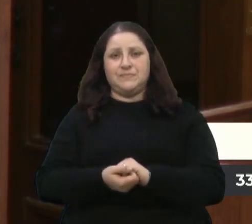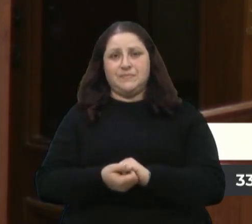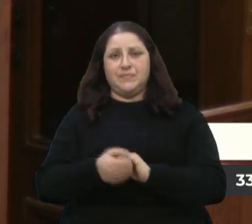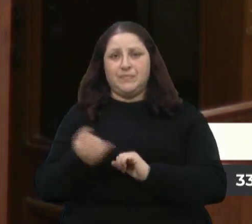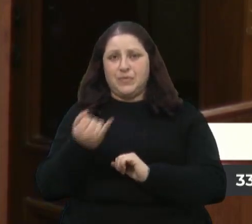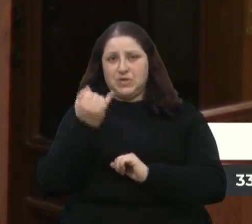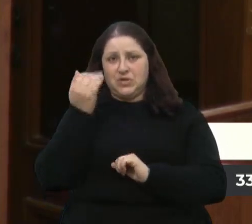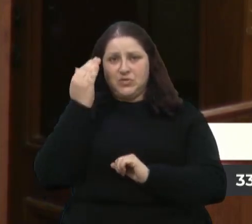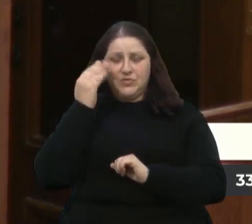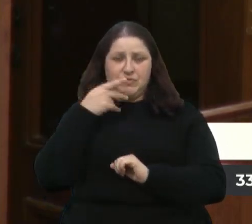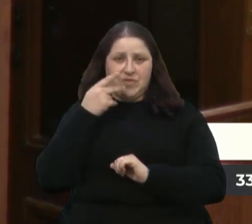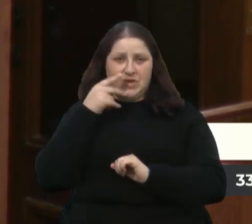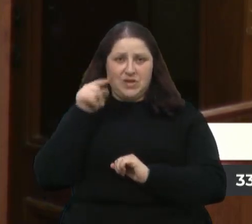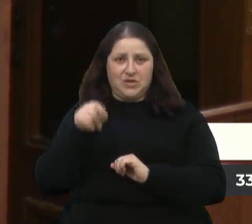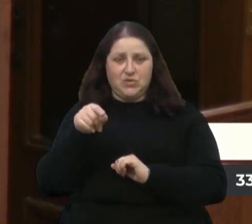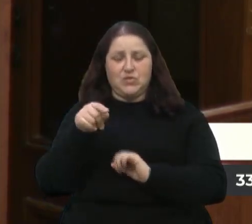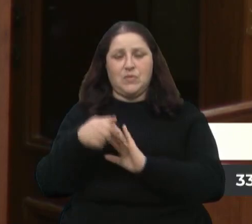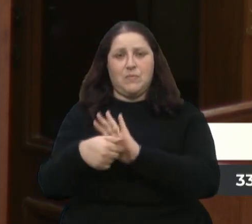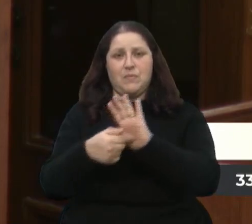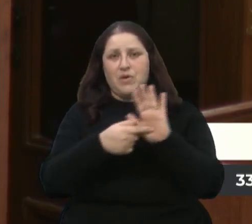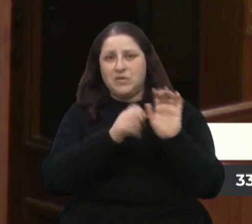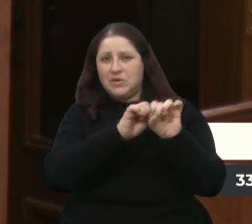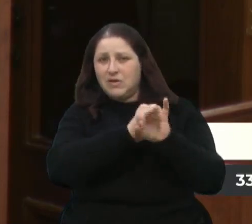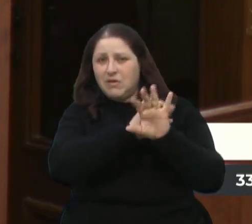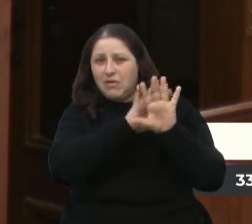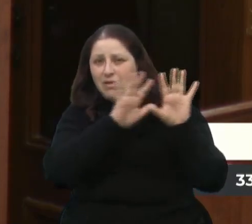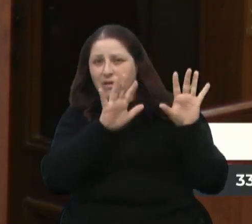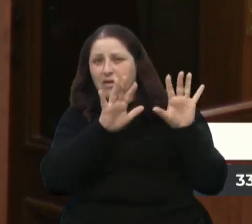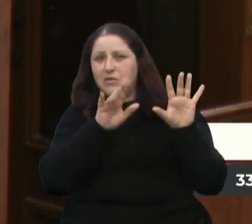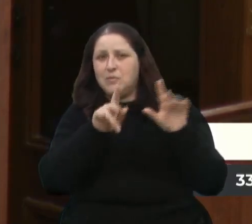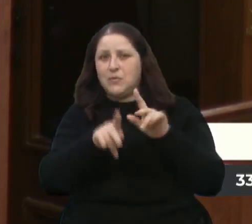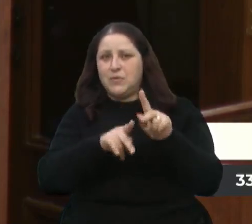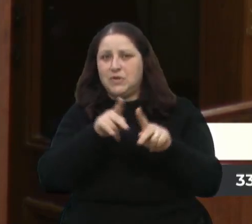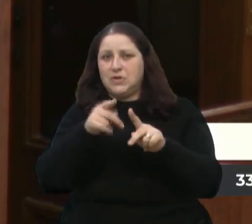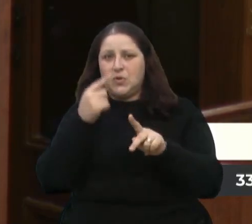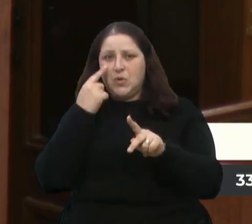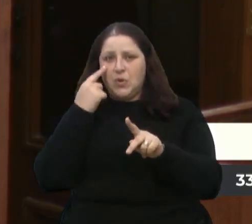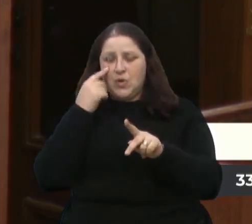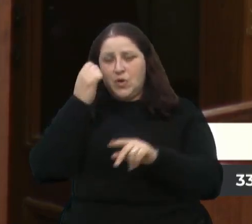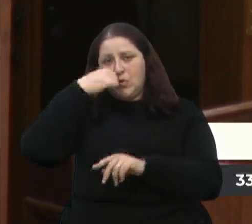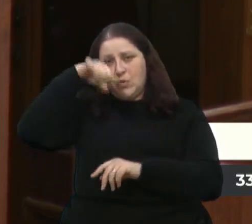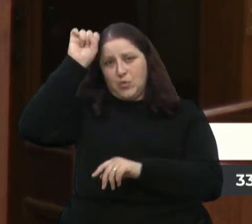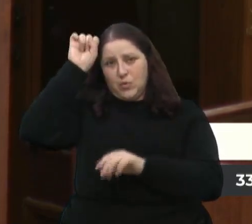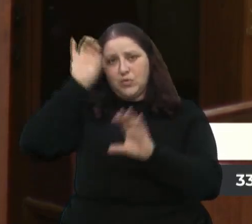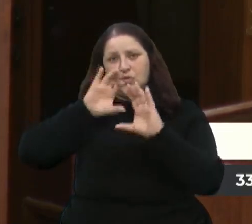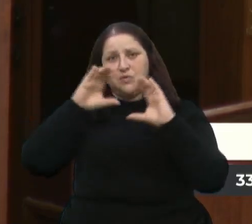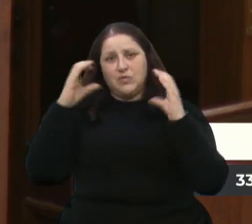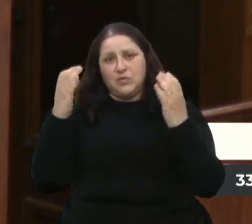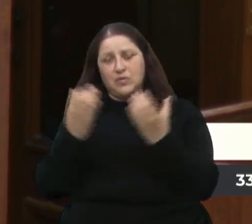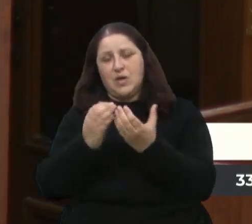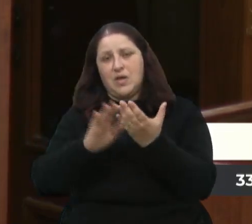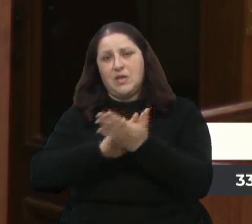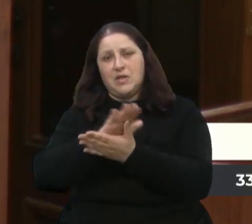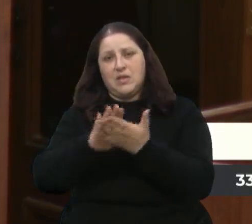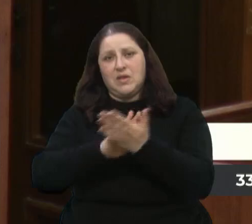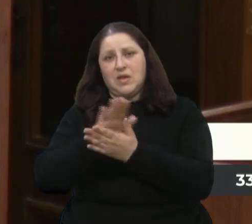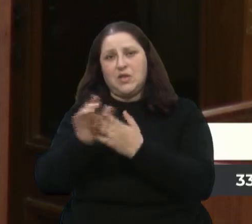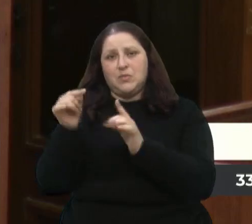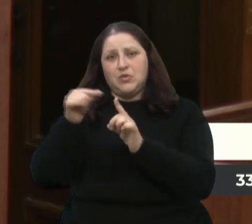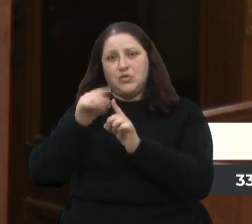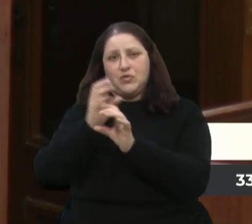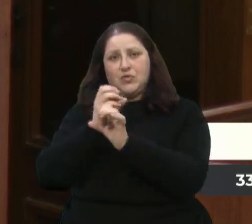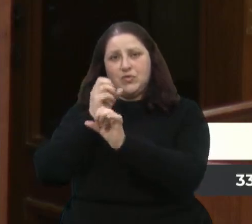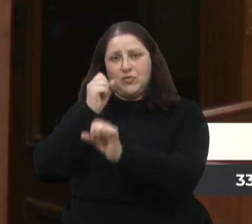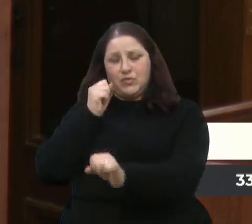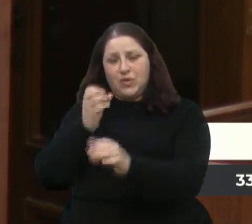nós salientarmos isso, para deixar bem nítido à população. É uma universidade comunitária, sem fins lucrativos, que foi